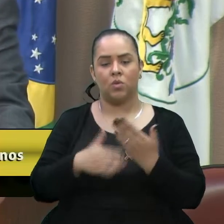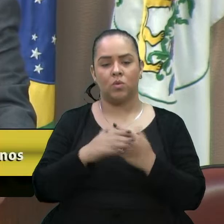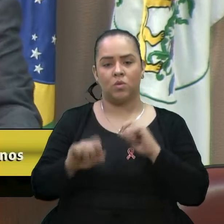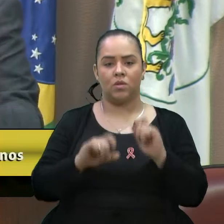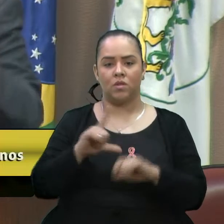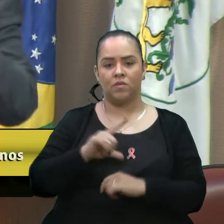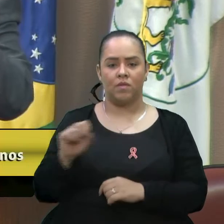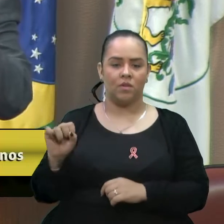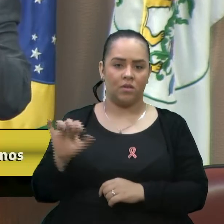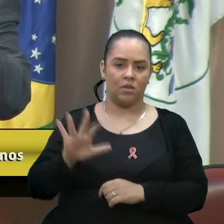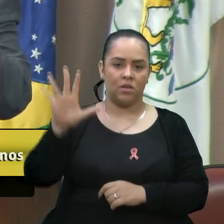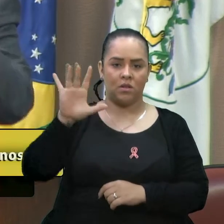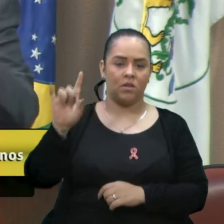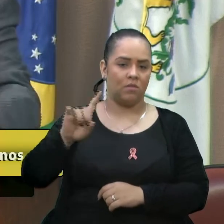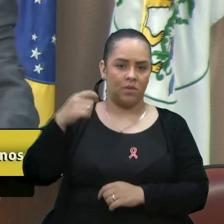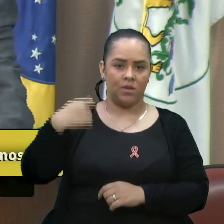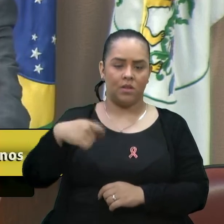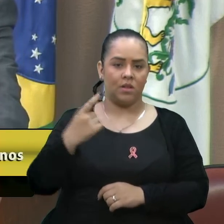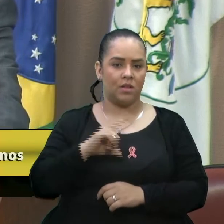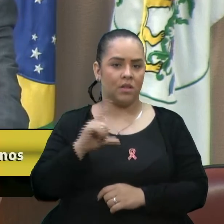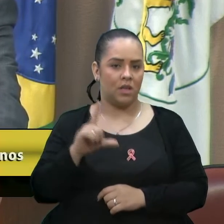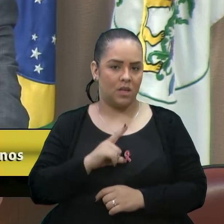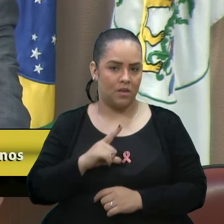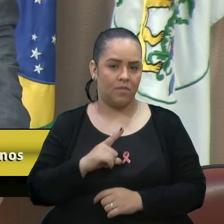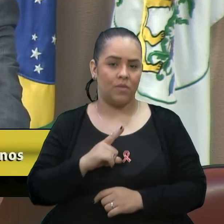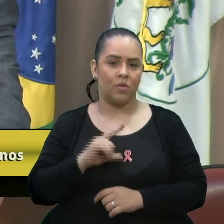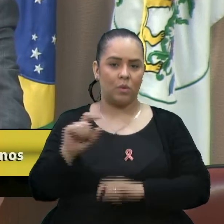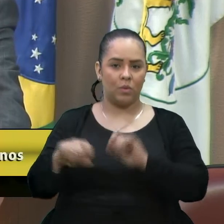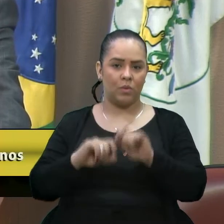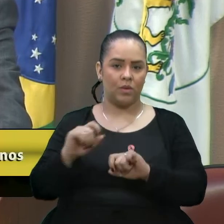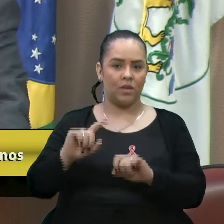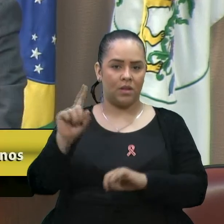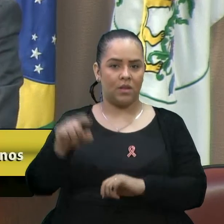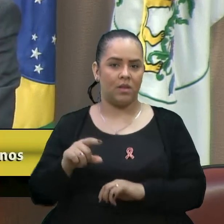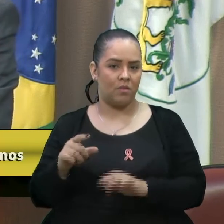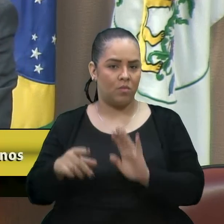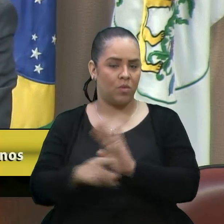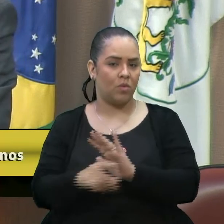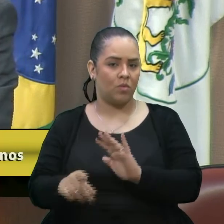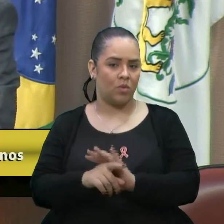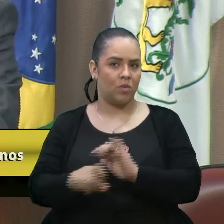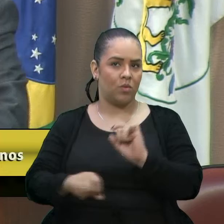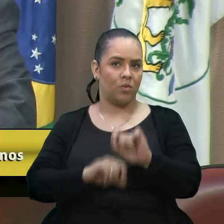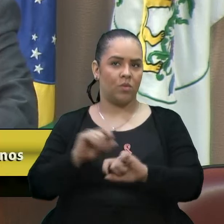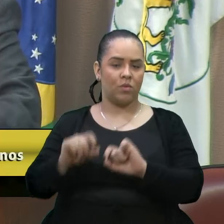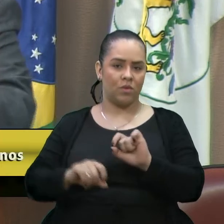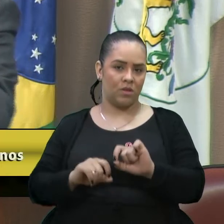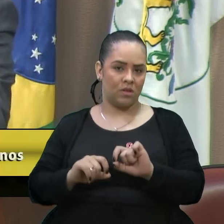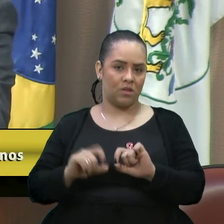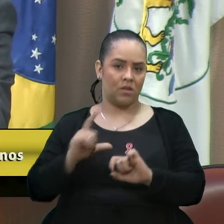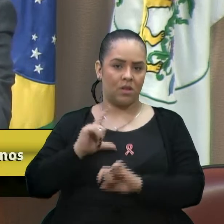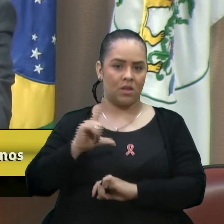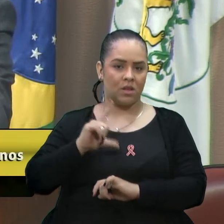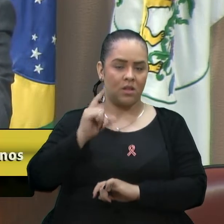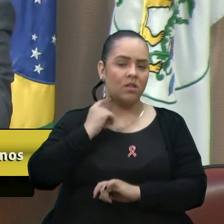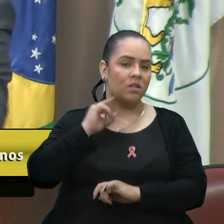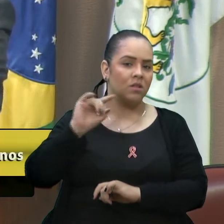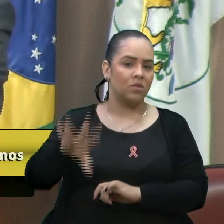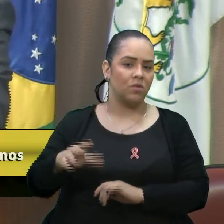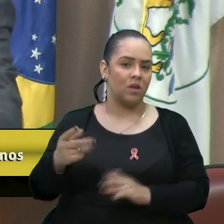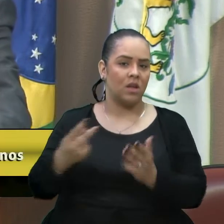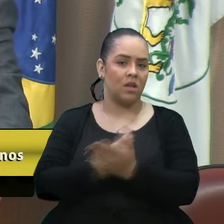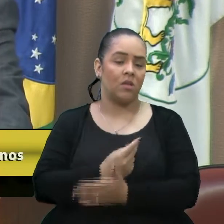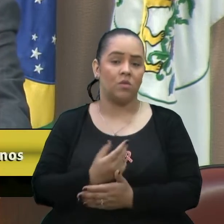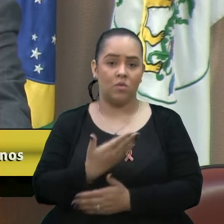que não precisam ser investidos no que se refere a essa situação de descarte inadequado, o